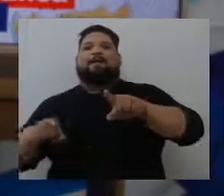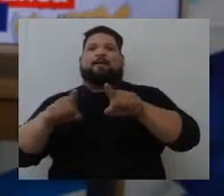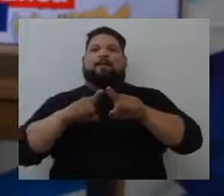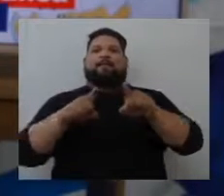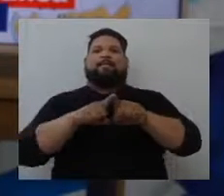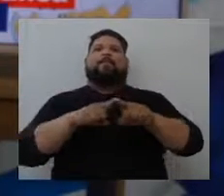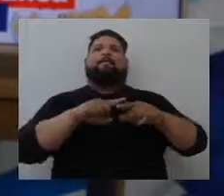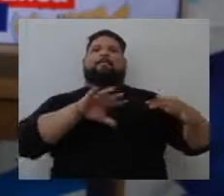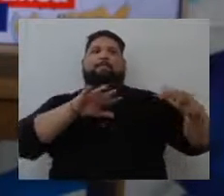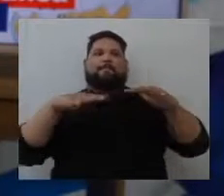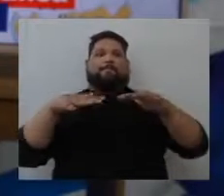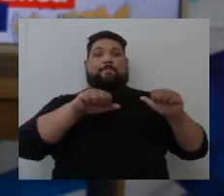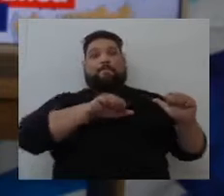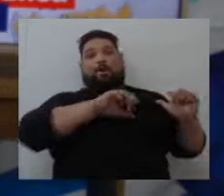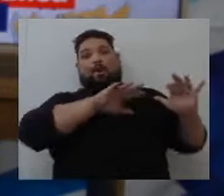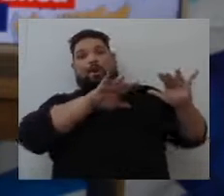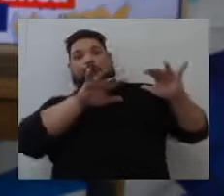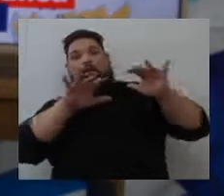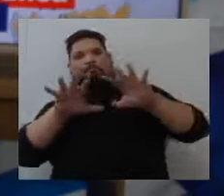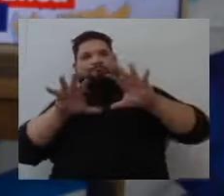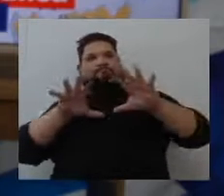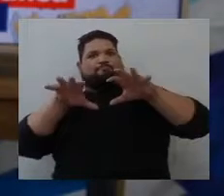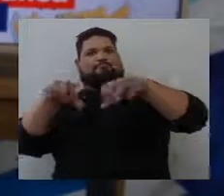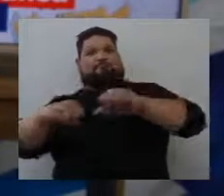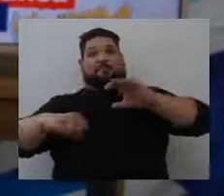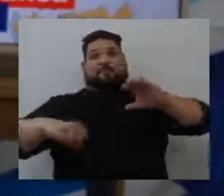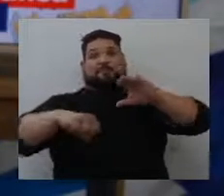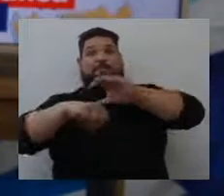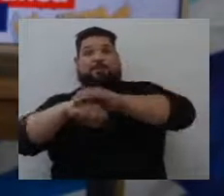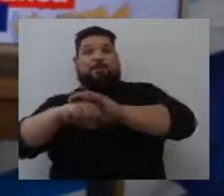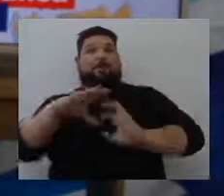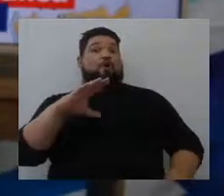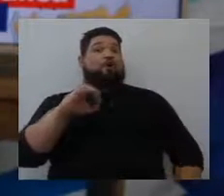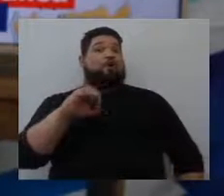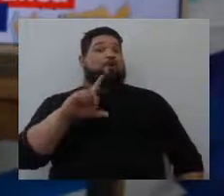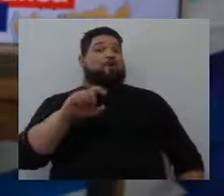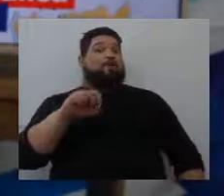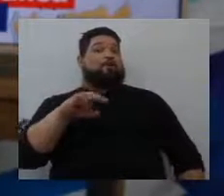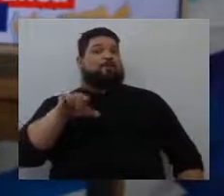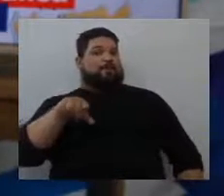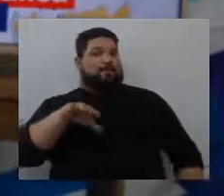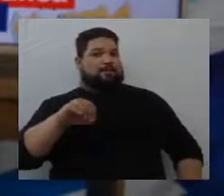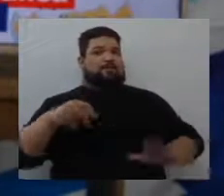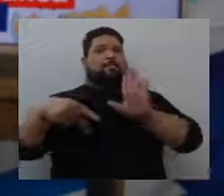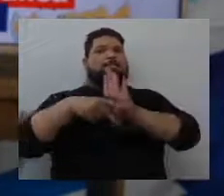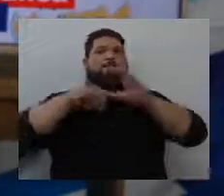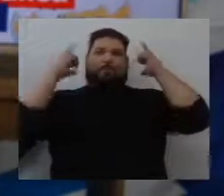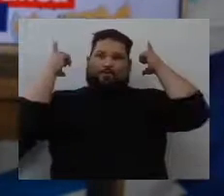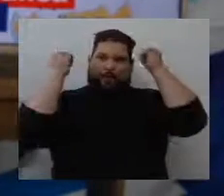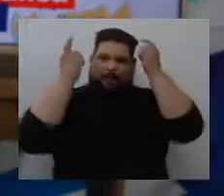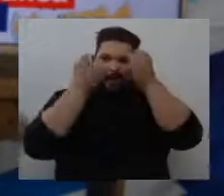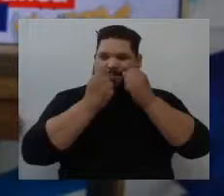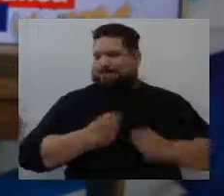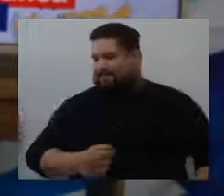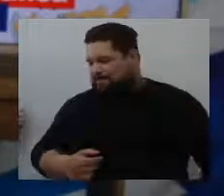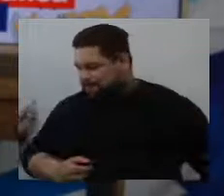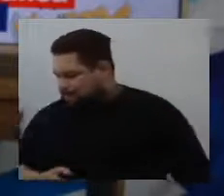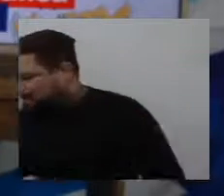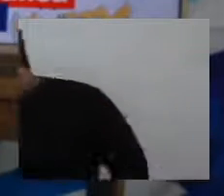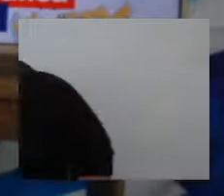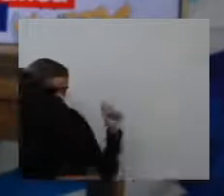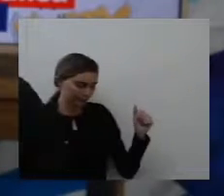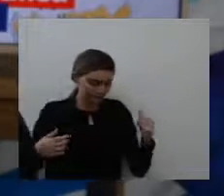de colonização grega. Essa fase é muito importante, até porque as bases políticas da Grécia,